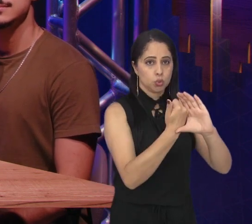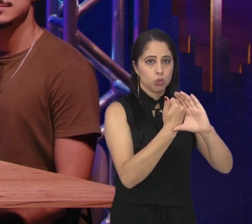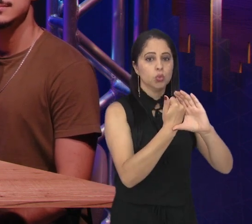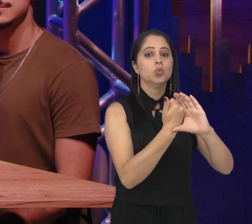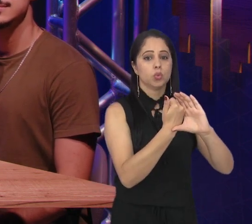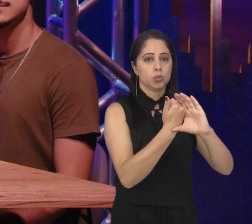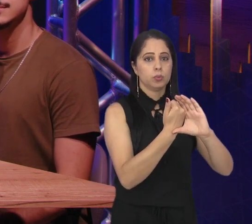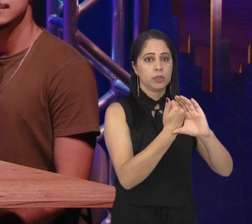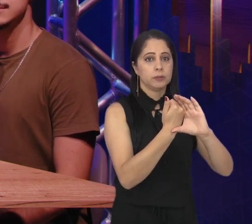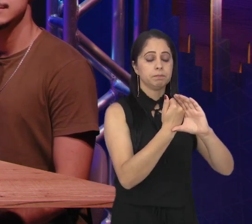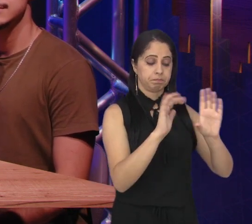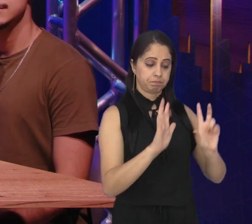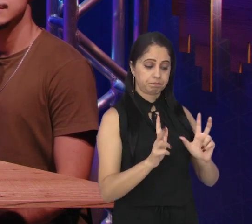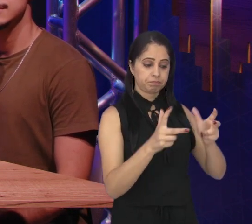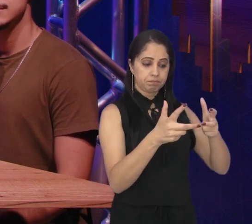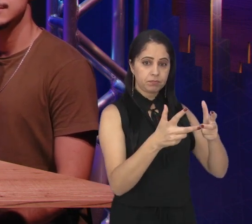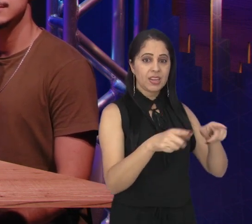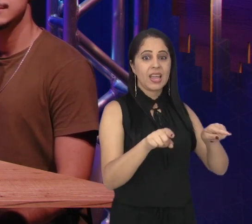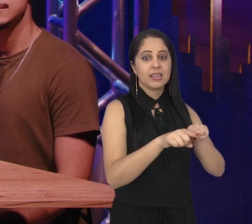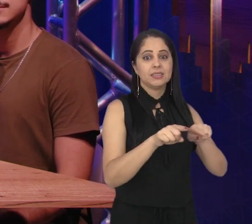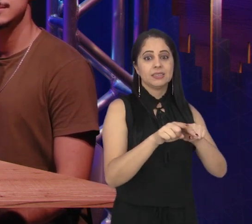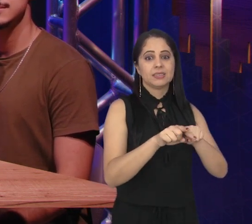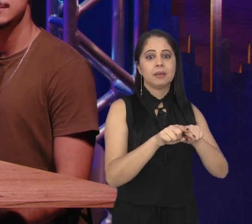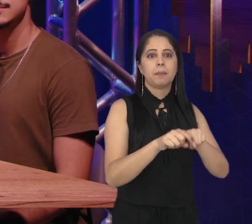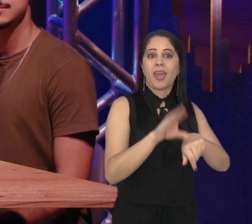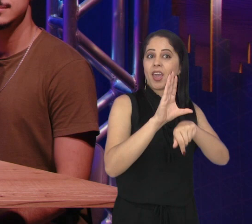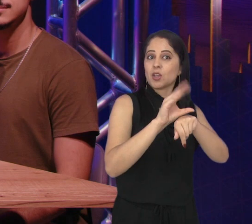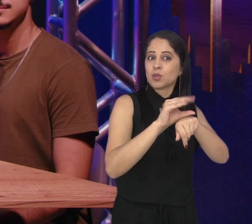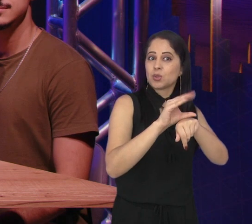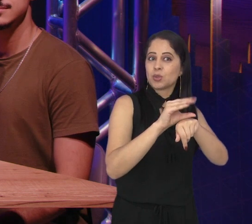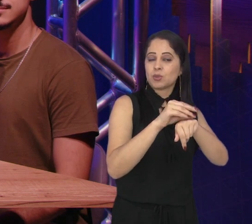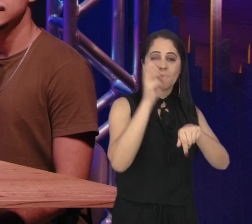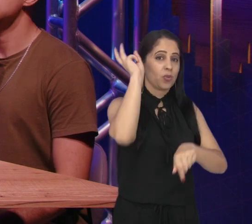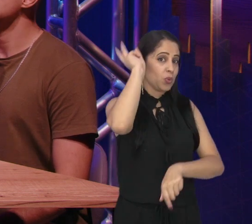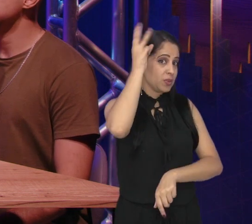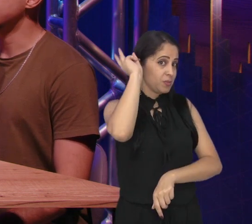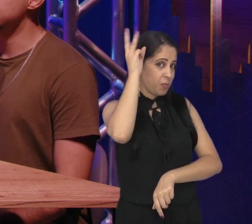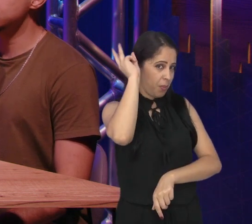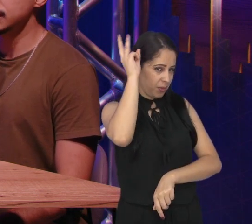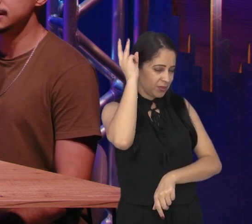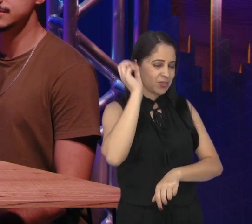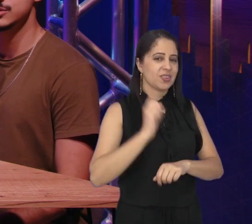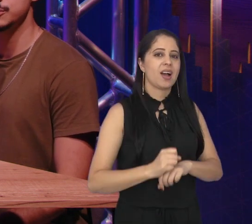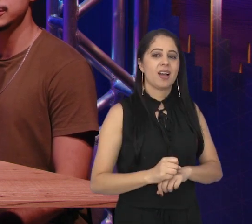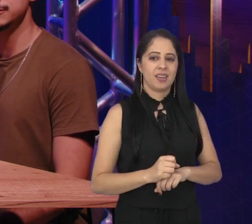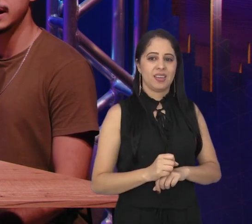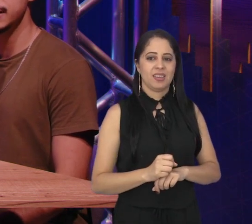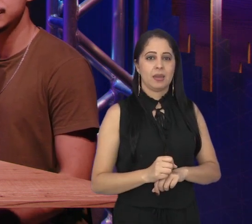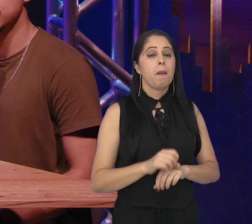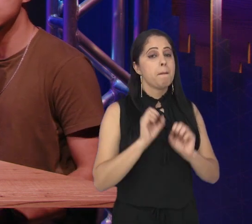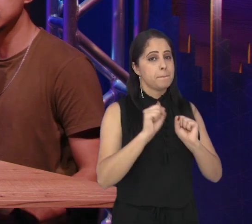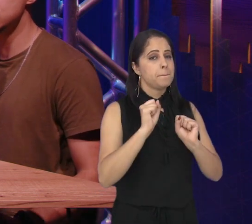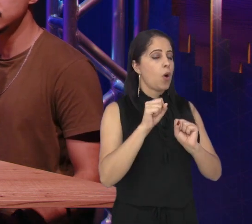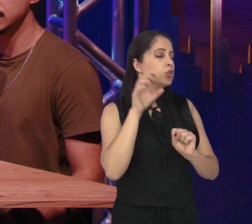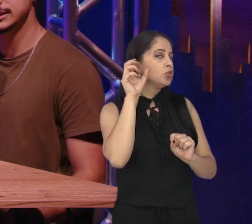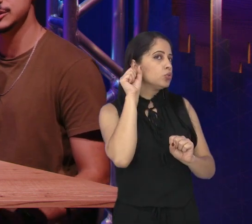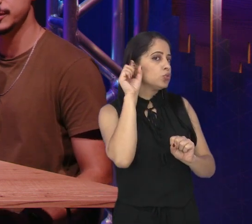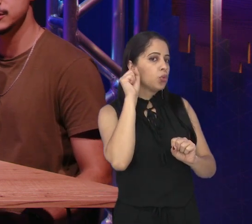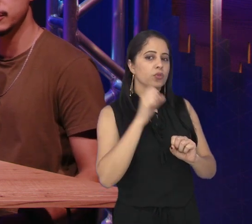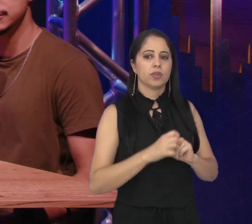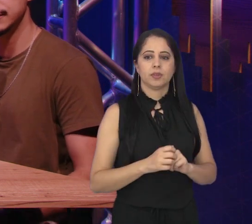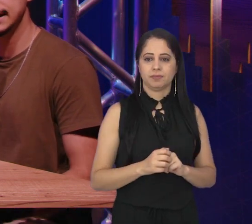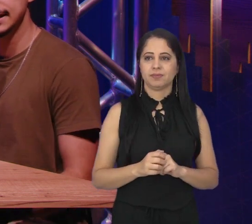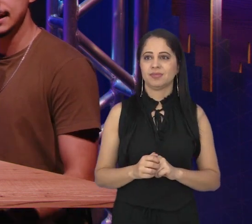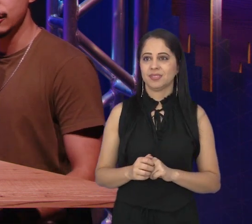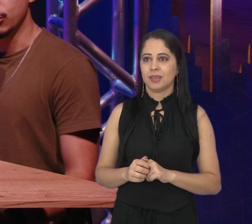da Câmara Municipal, né, da TV Câmara, e a gente também tá no Spotify, né, Samu? Isso aí, no Spotify. Se você tá escutando a gente